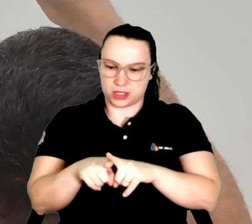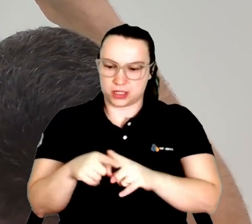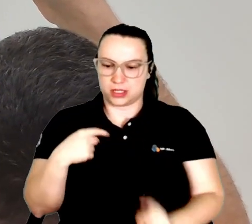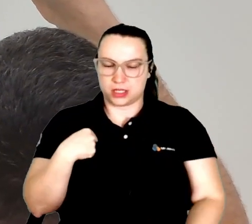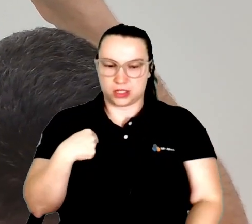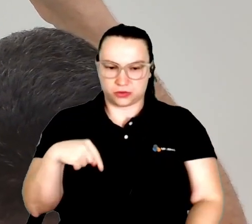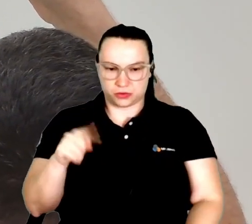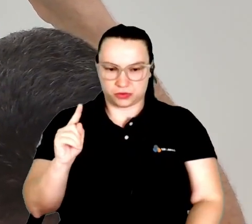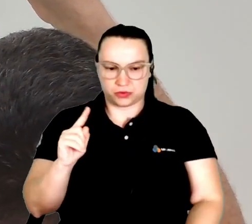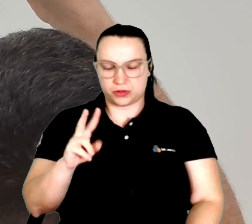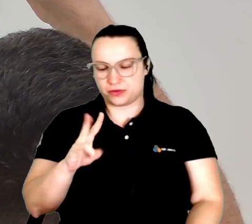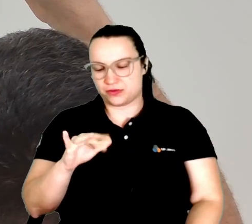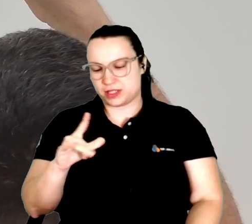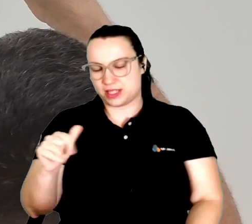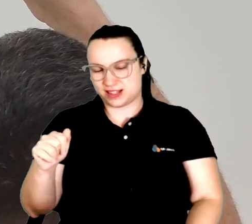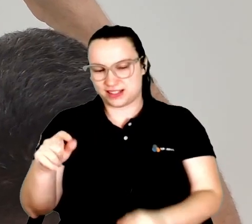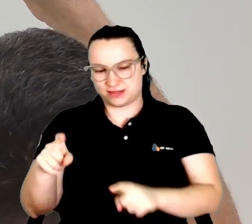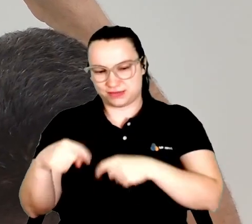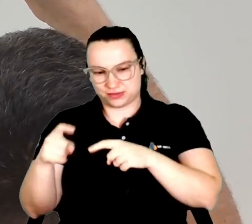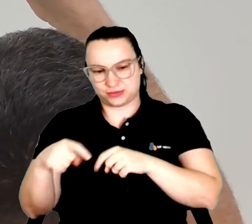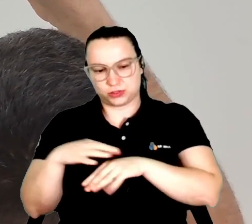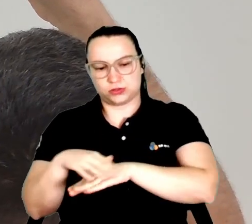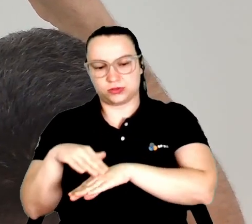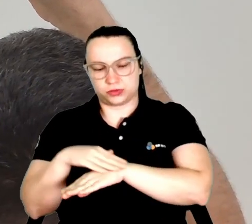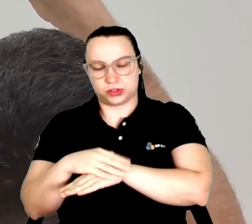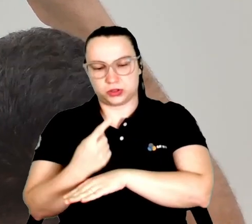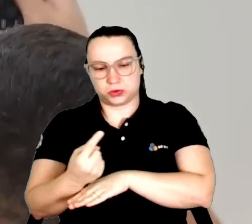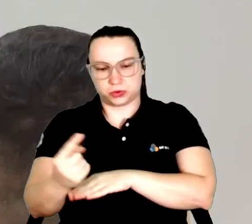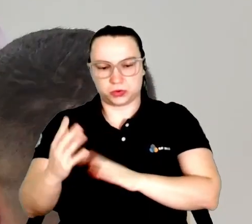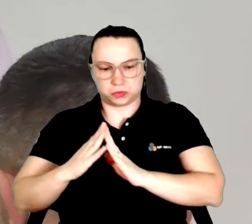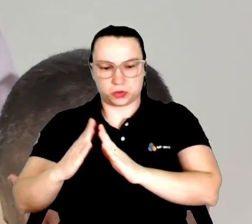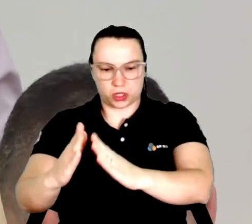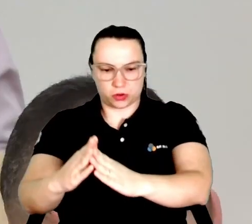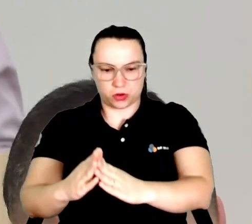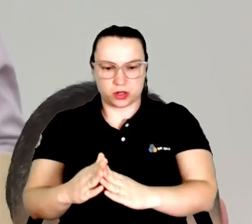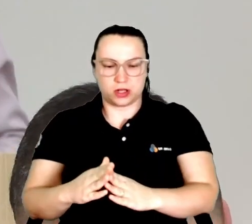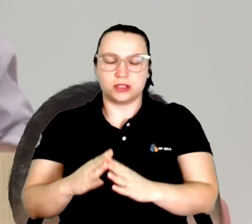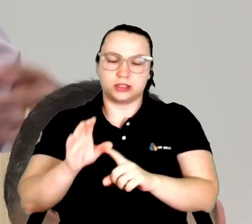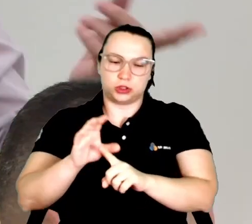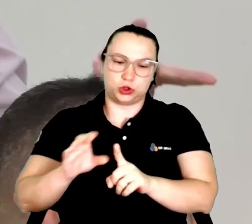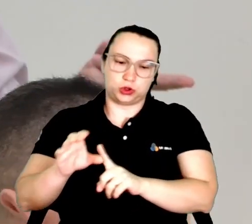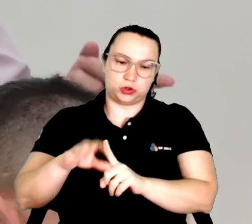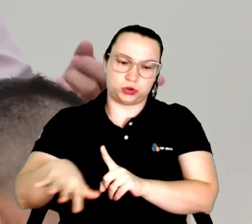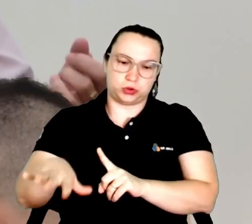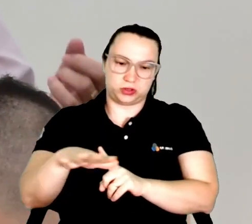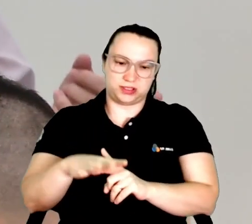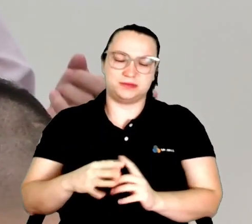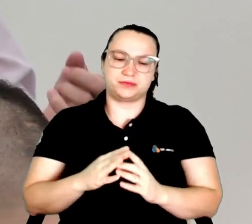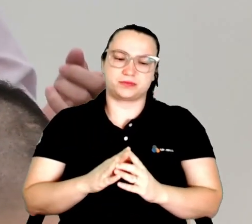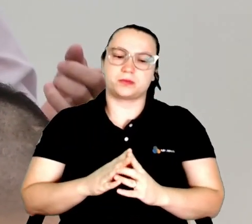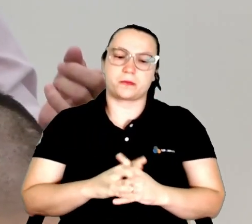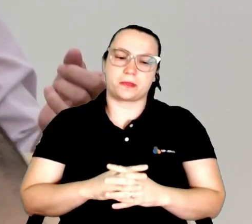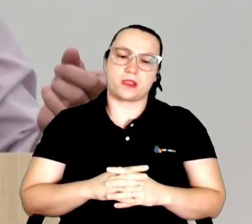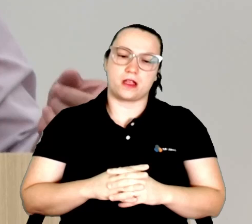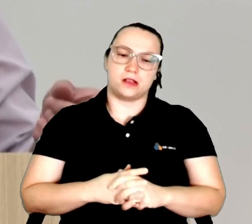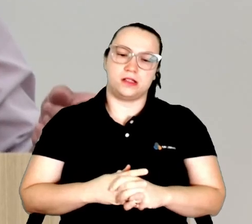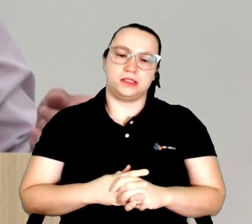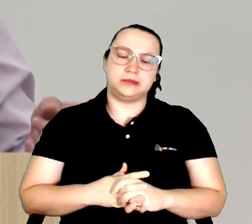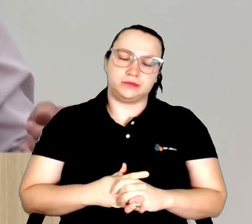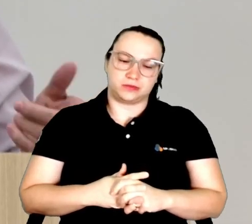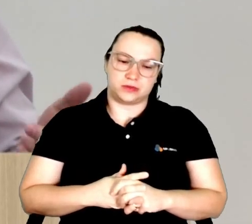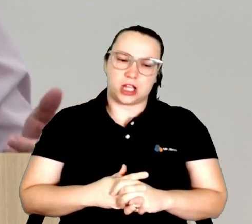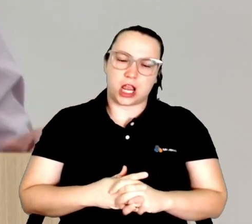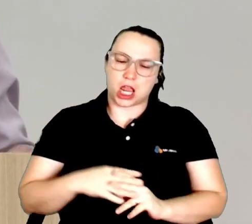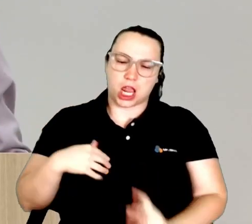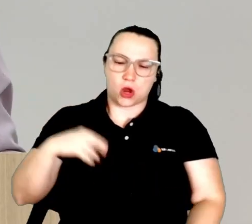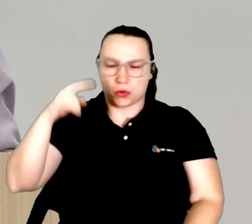nessa Vila Rural, conversando também com moradores daquela comunidade. Até no mandato agora, eu não me recordo